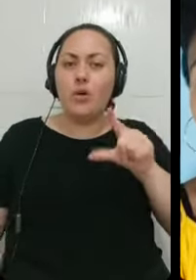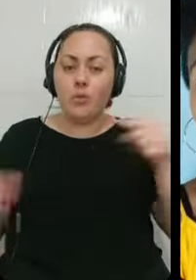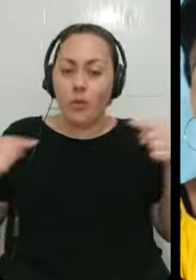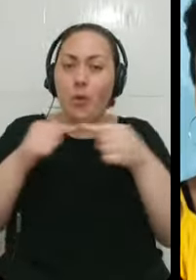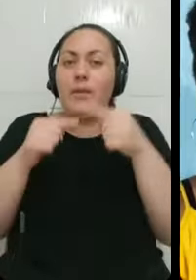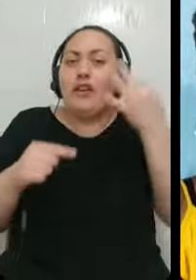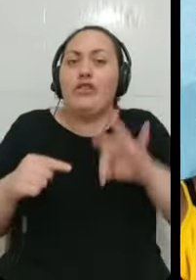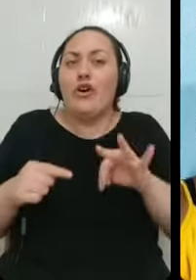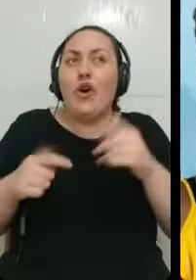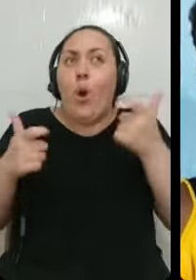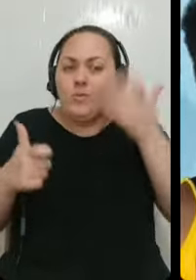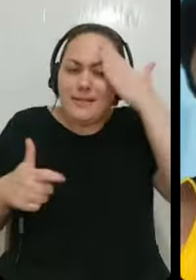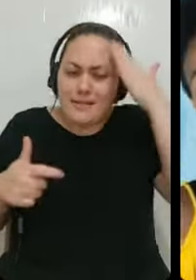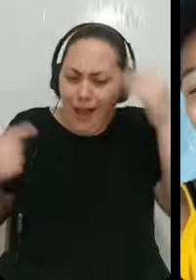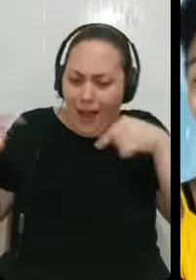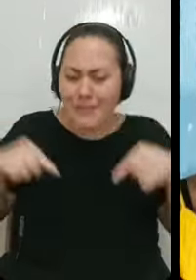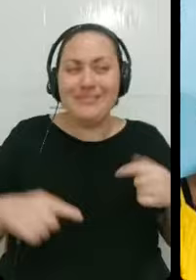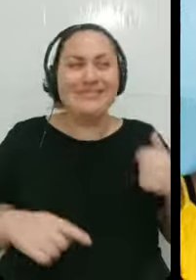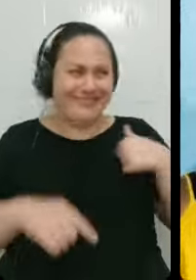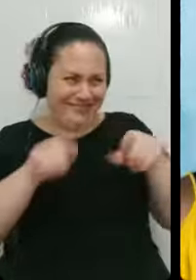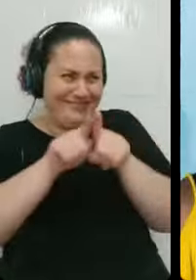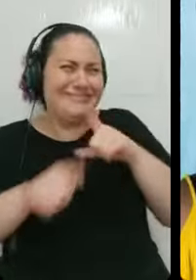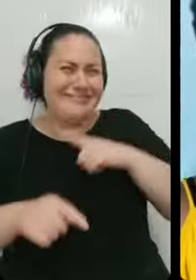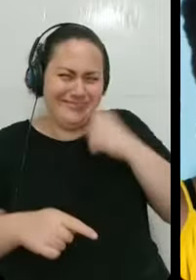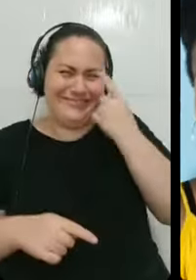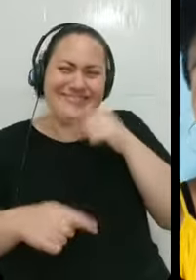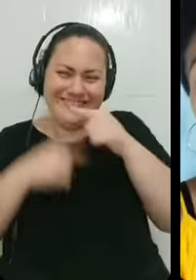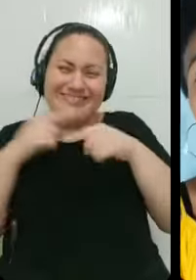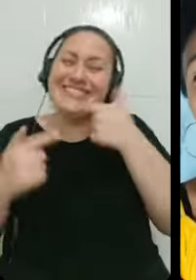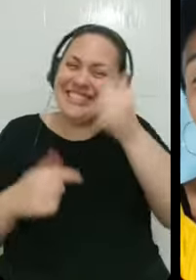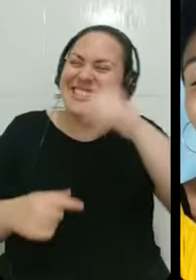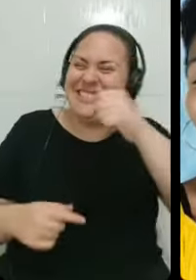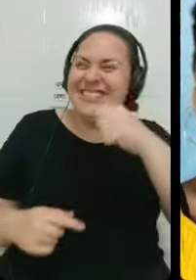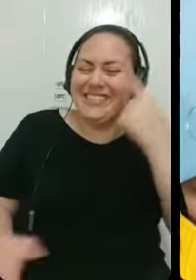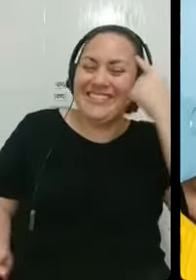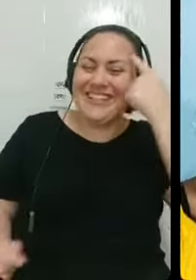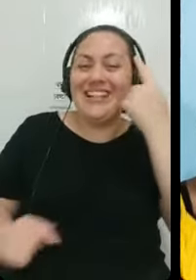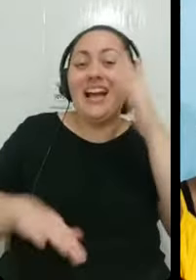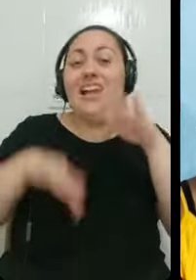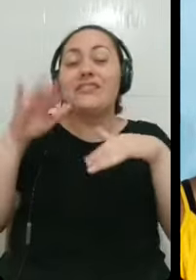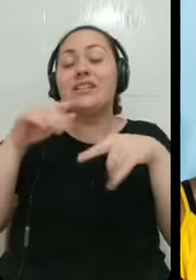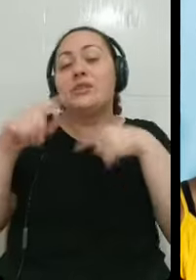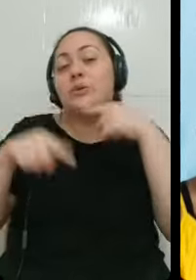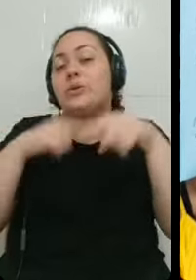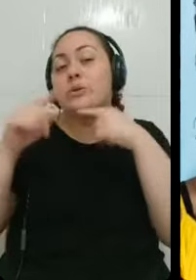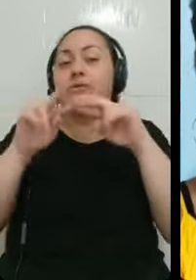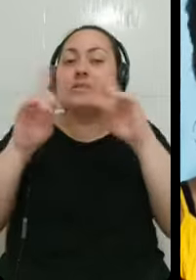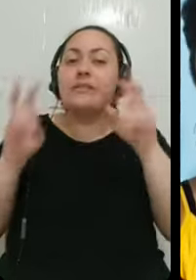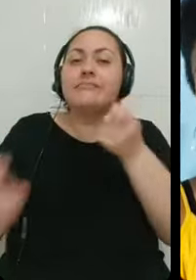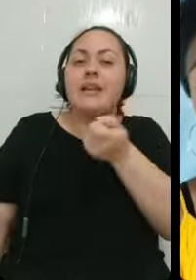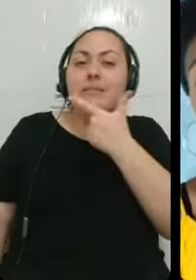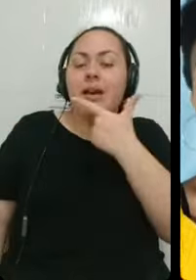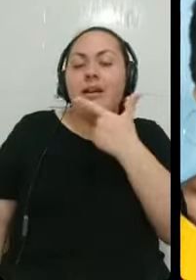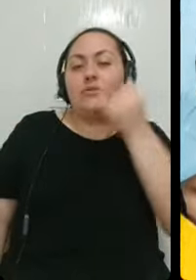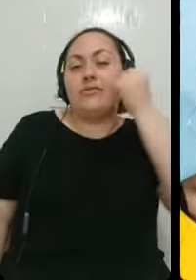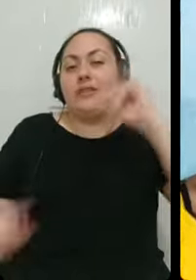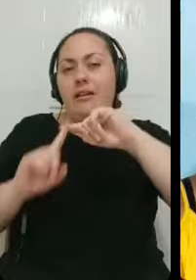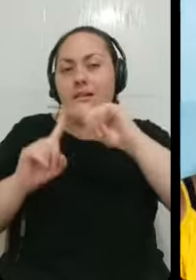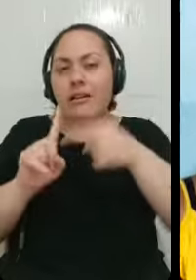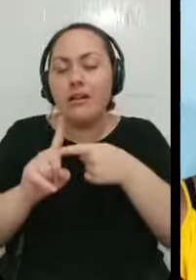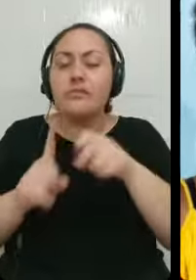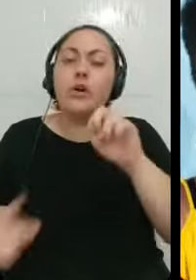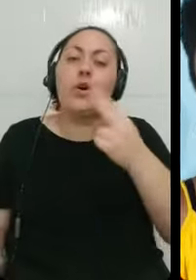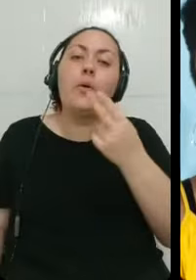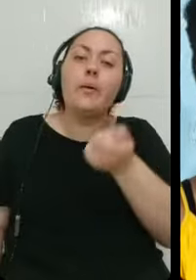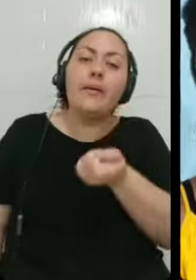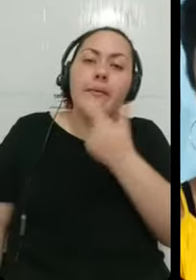às post? vezes. Por que a gente não traz em forma de post? Dúvidas em relação ao anticoncepcional, em relação a misturar antibiótico e